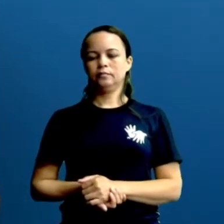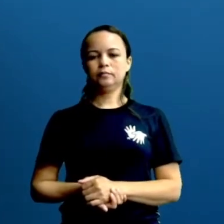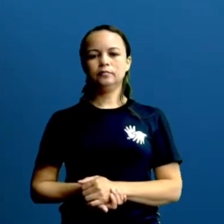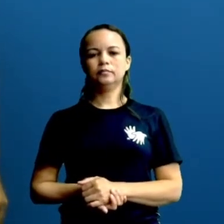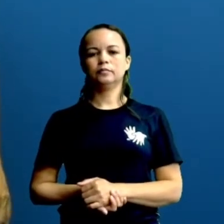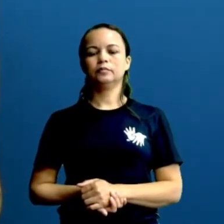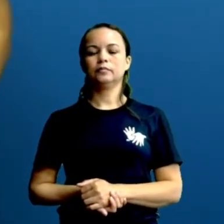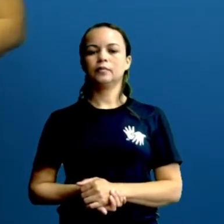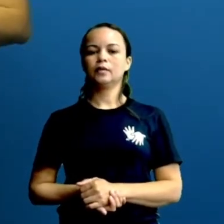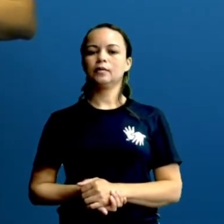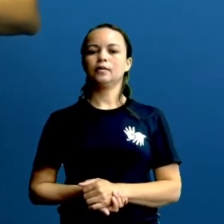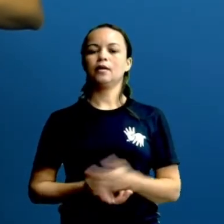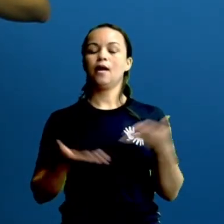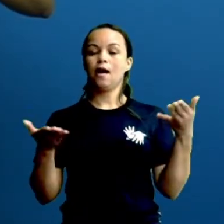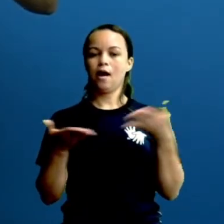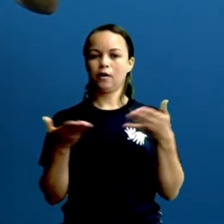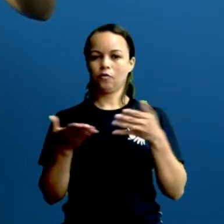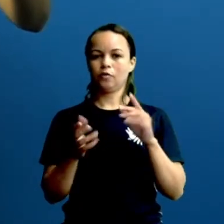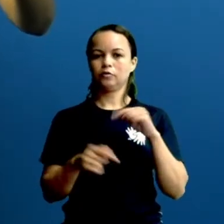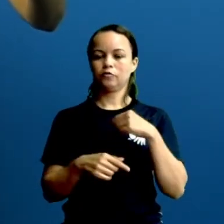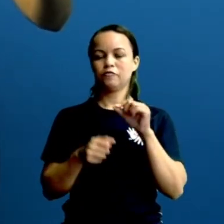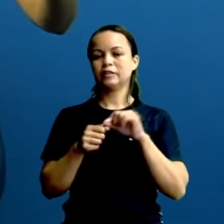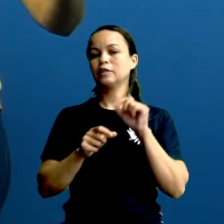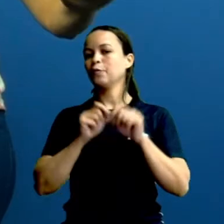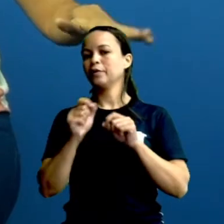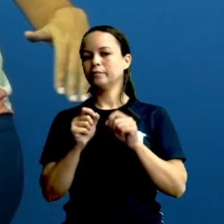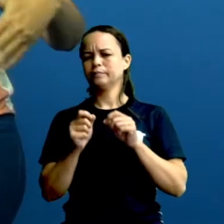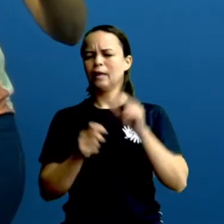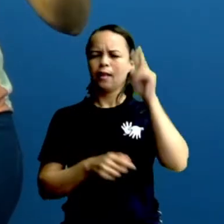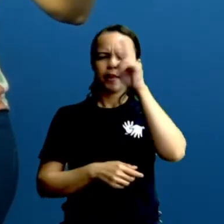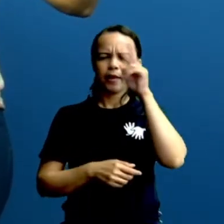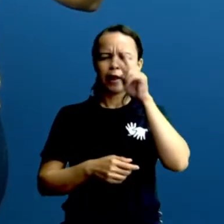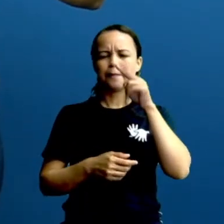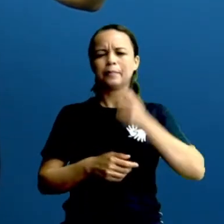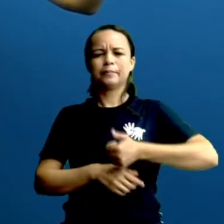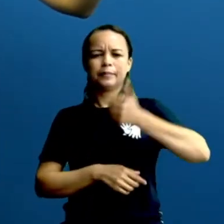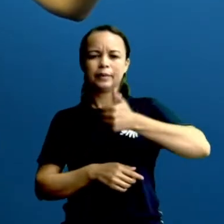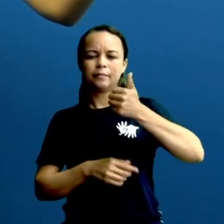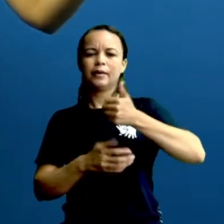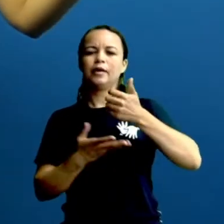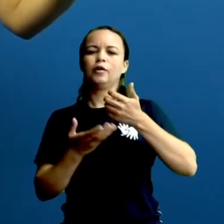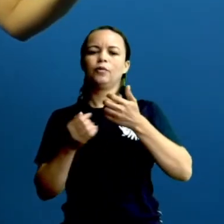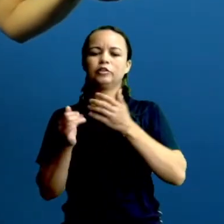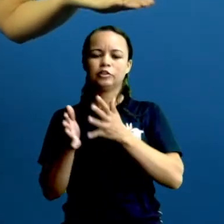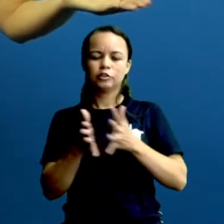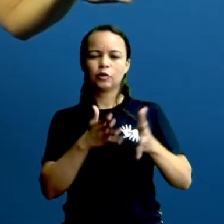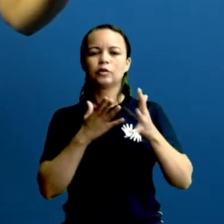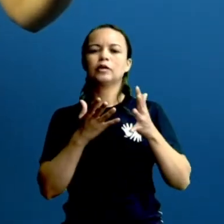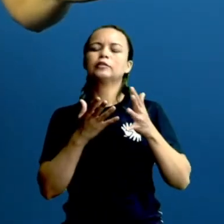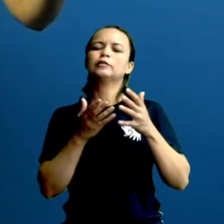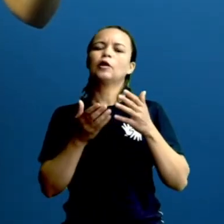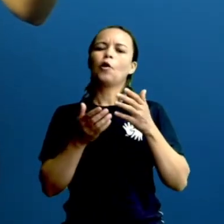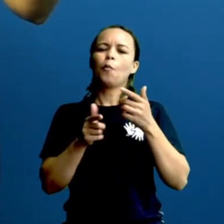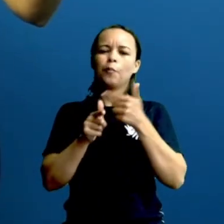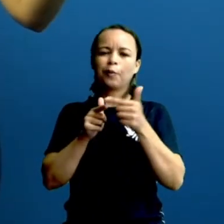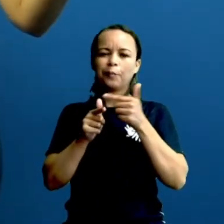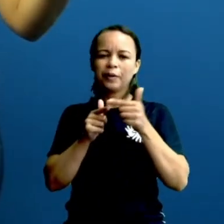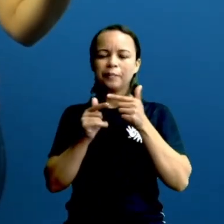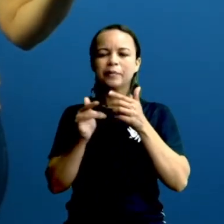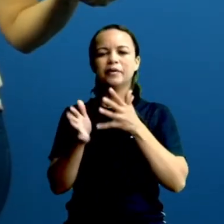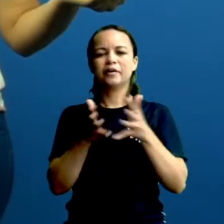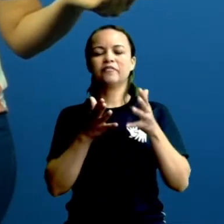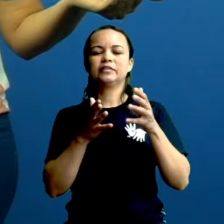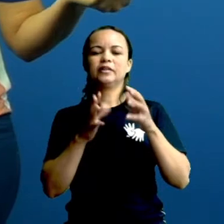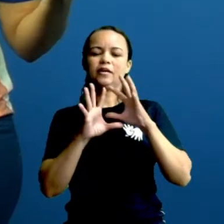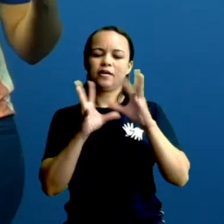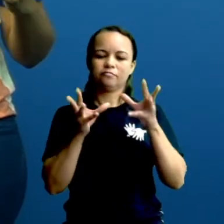Agora, o que a gente vai fazer? Lembra que eu disse que primeiro a gente ia retomar os probleminhas, fazer uma revisão